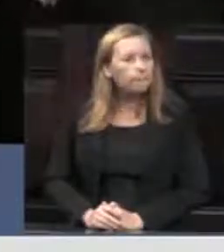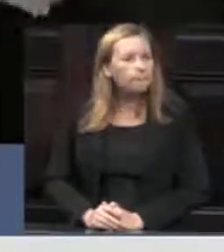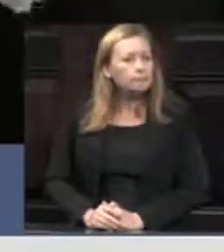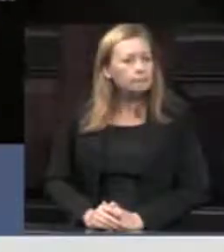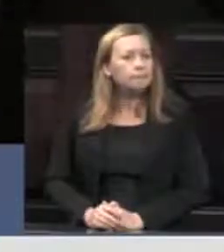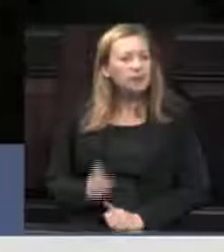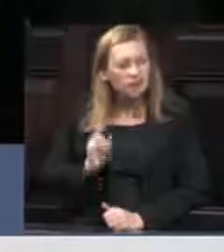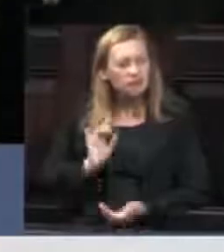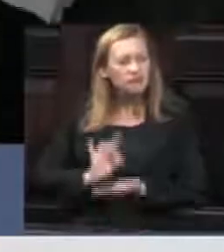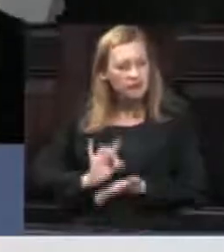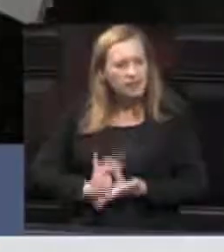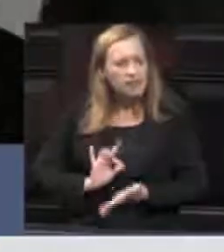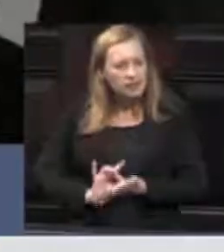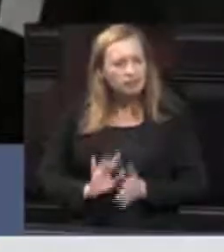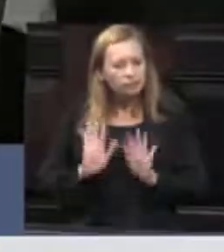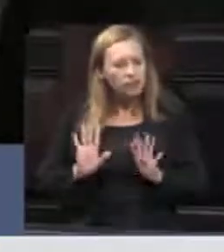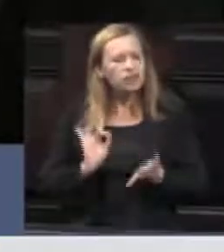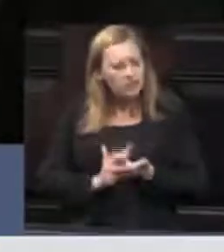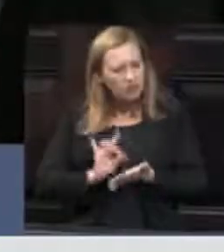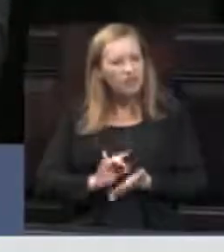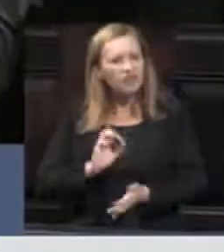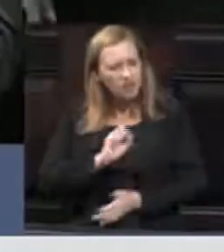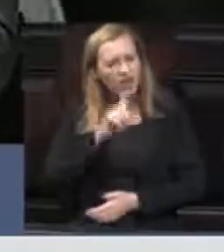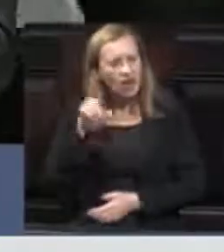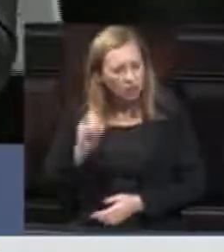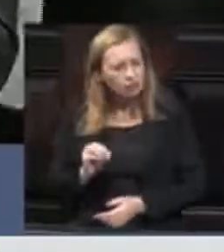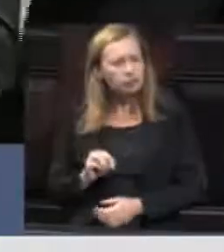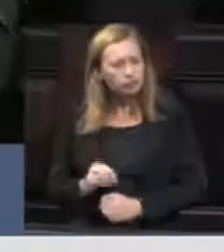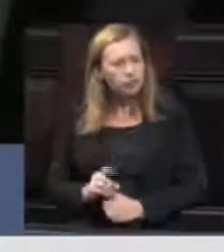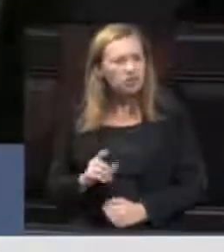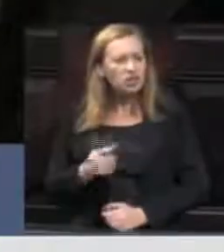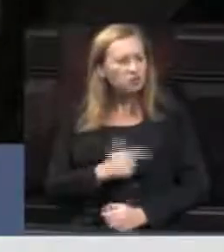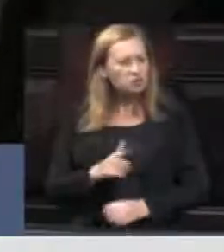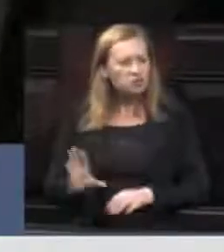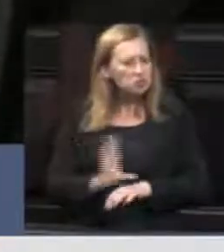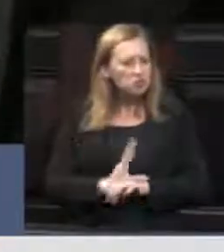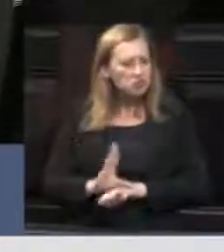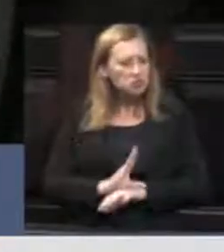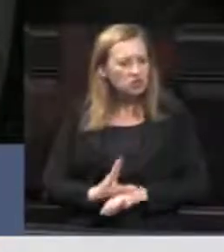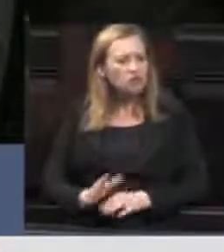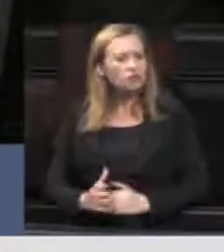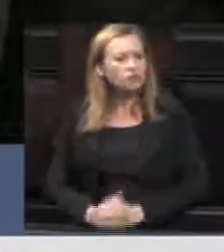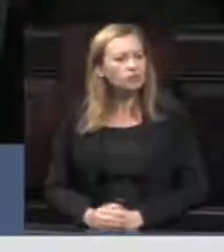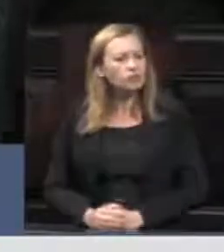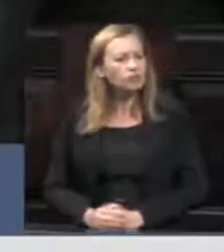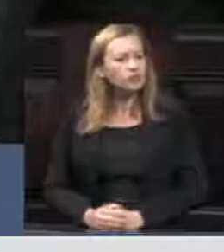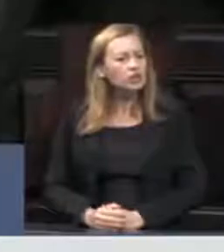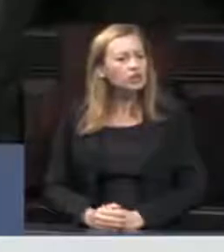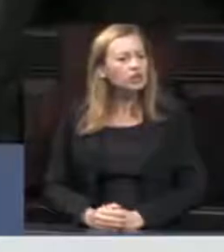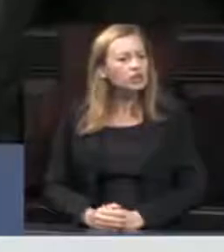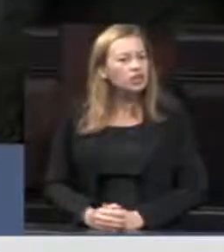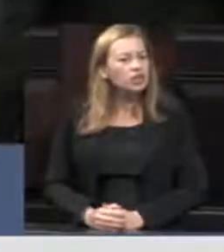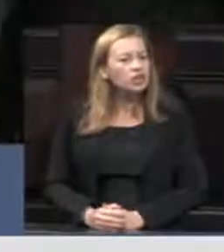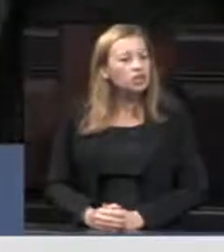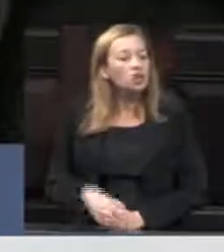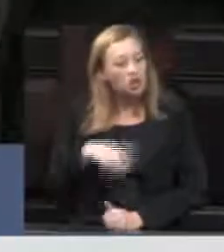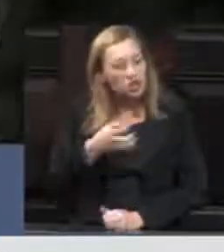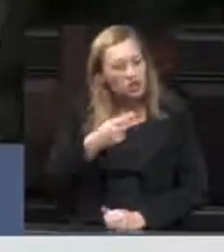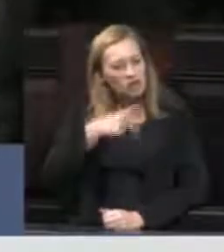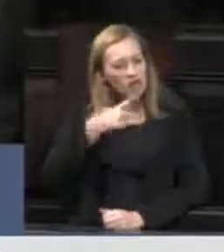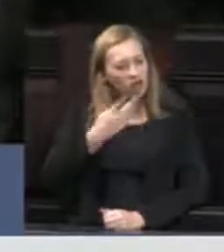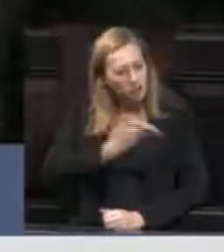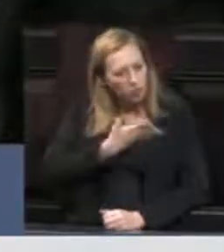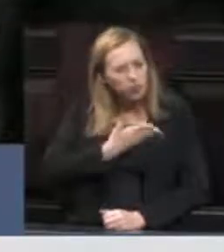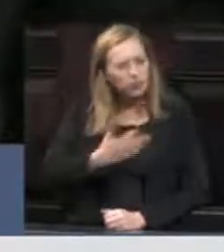Eventualmente. É, eventualmente, claro. Nem tudo é inconstitucional. Eu acho até que por exceção. Eu gostaria de dizer para Vossa